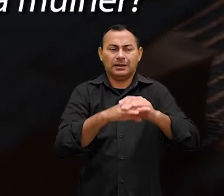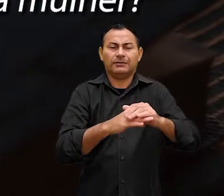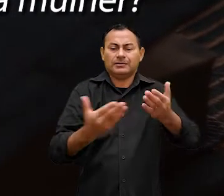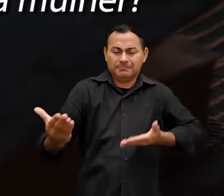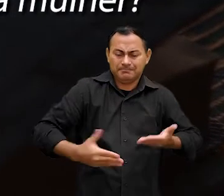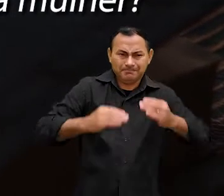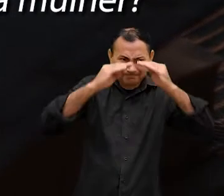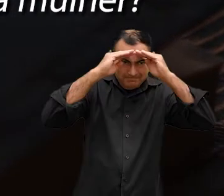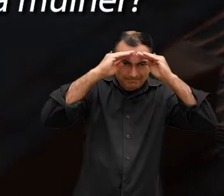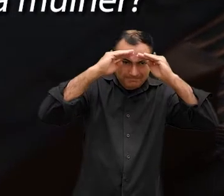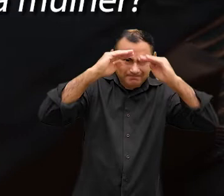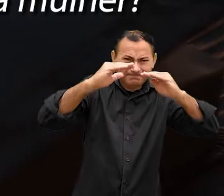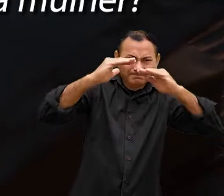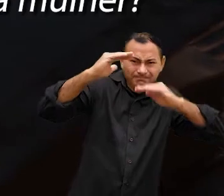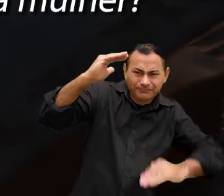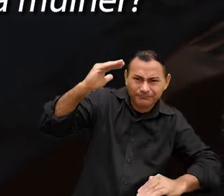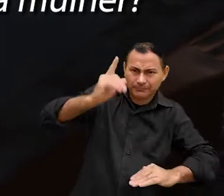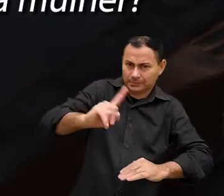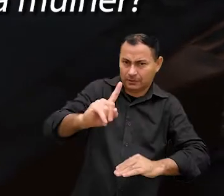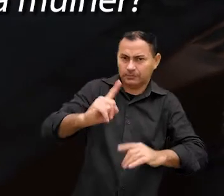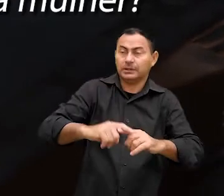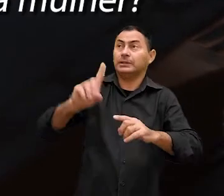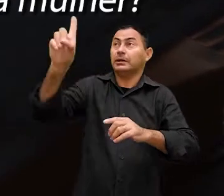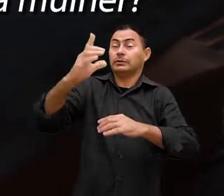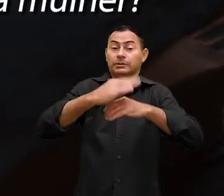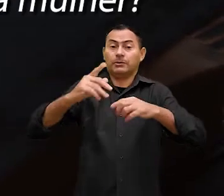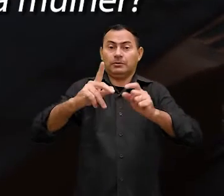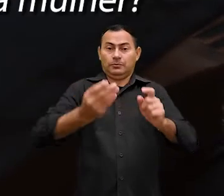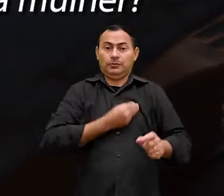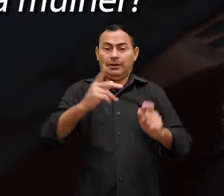servidão. Deus nos chamou para vivermos em paz.